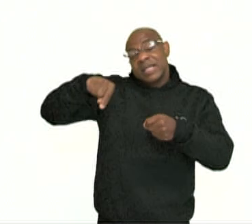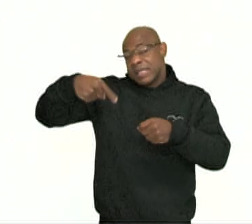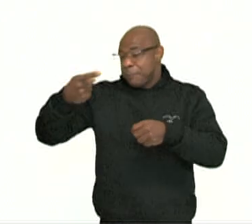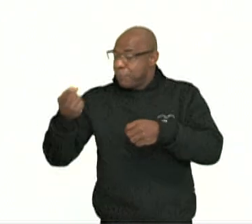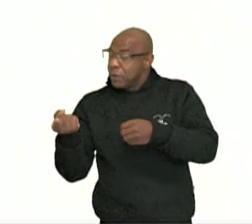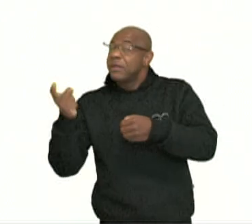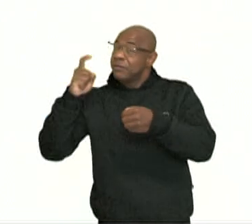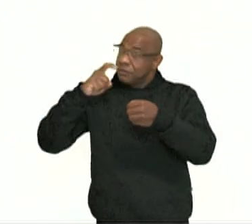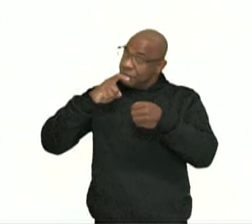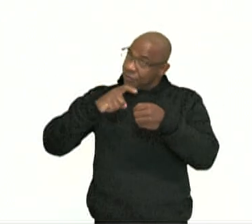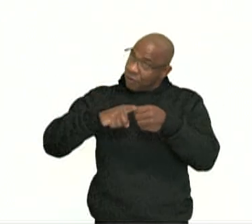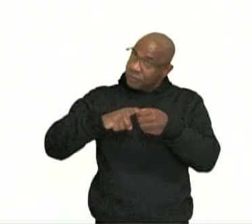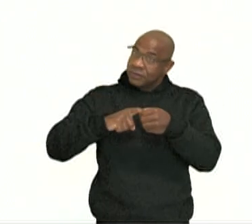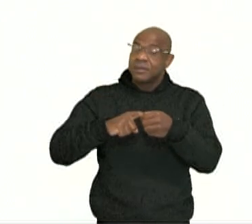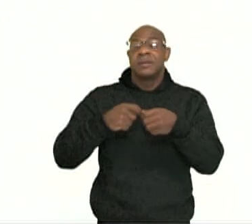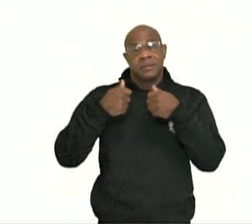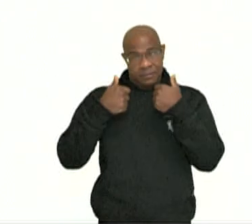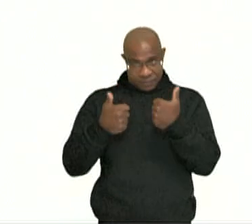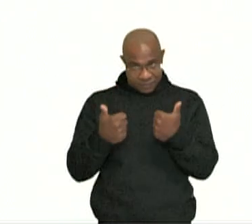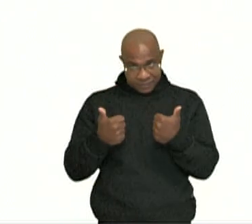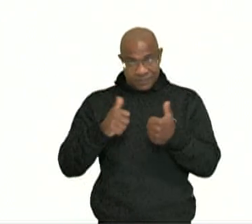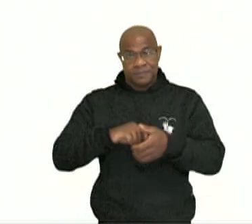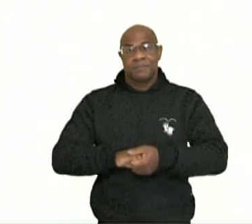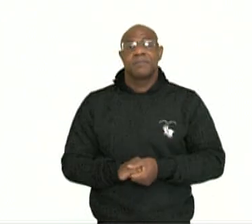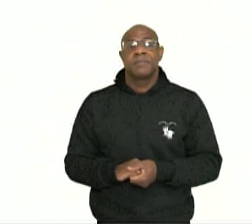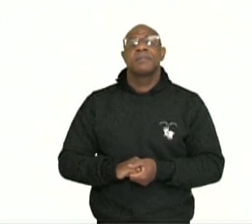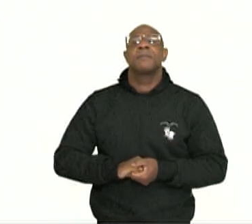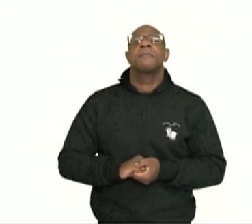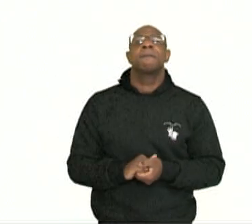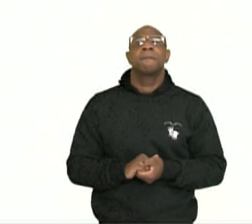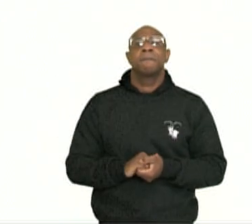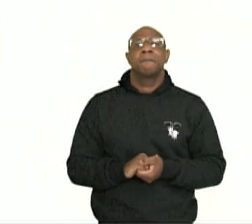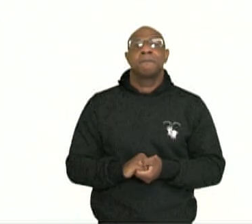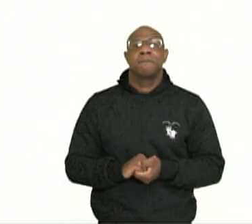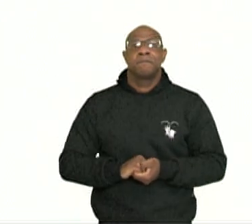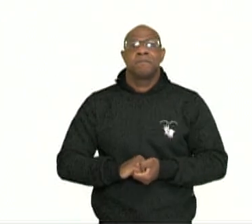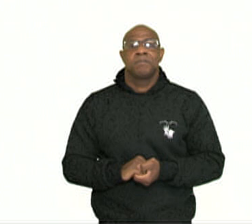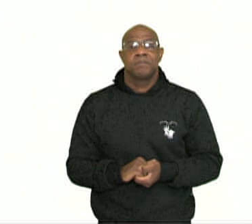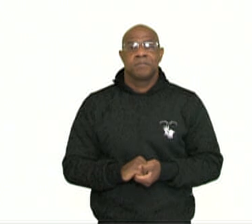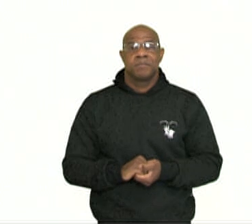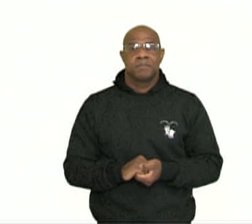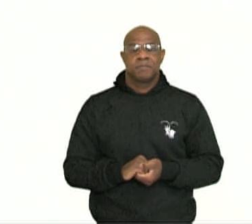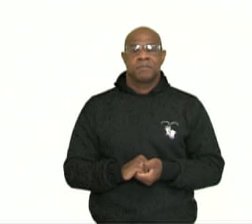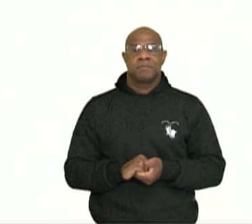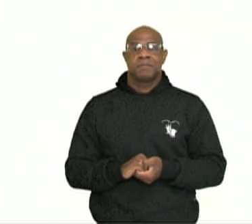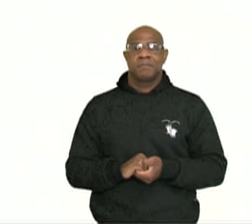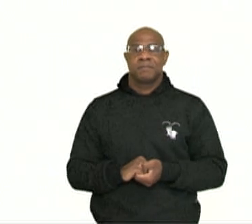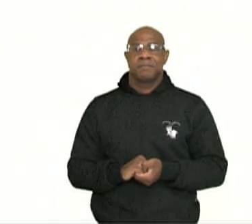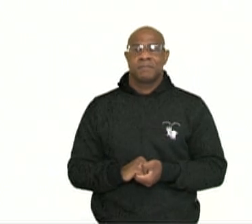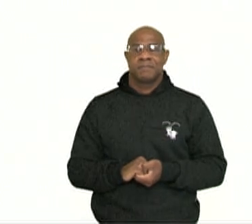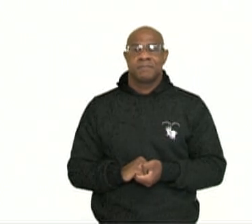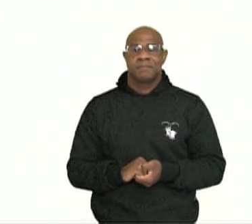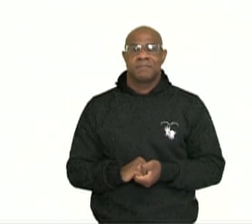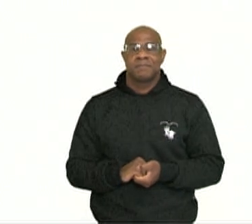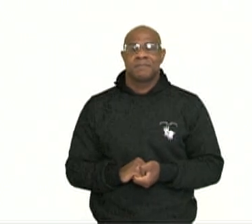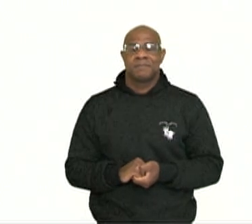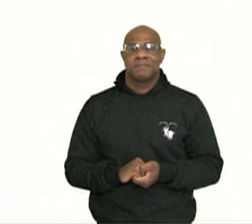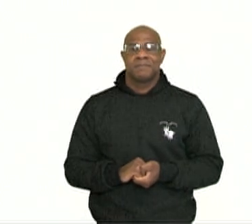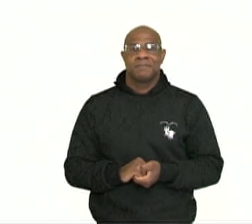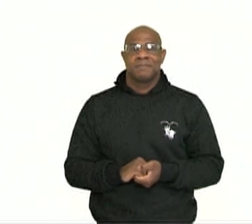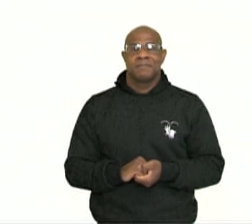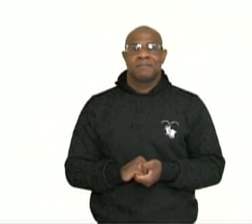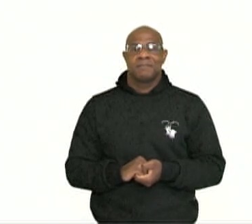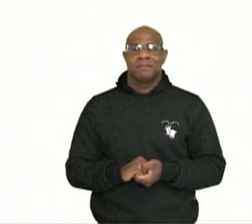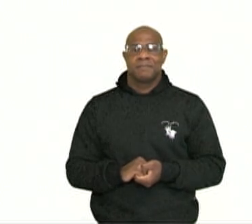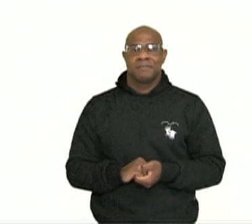para você anotar essa questão no teu caderno para você responder e a professora já volta ansiosa aí para compartilhar com